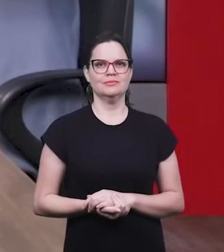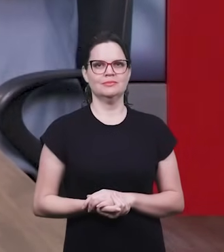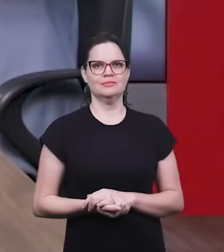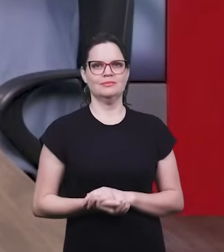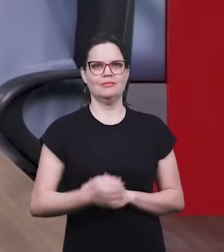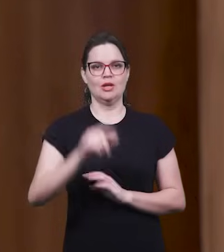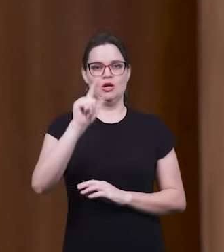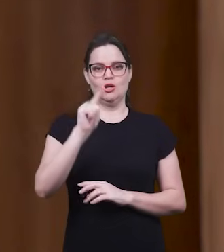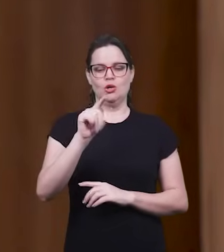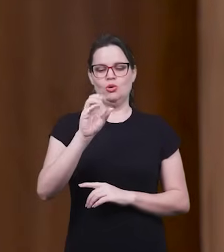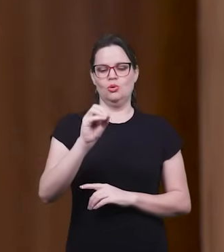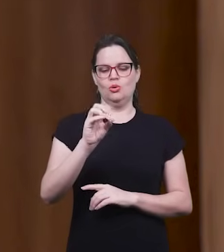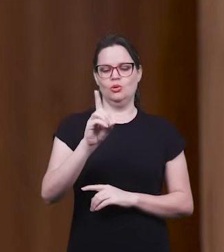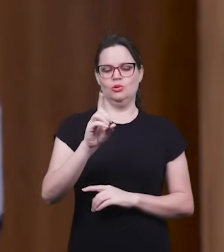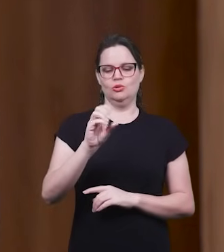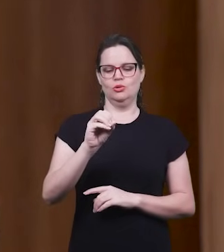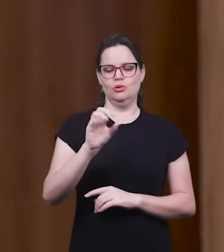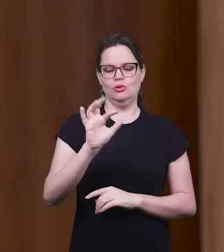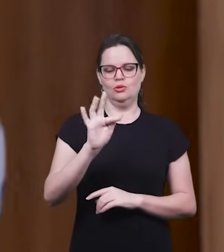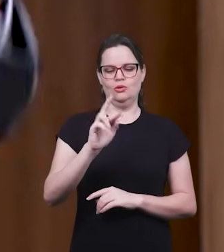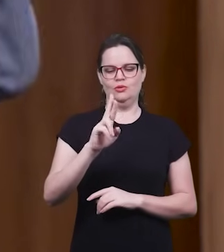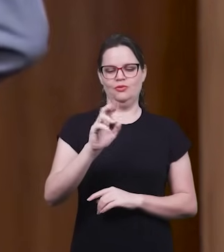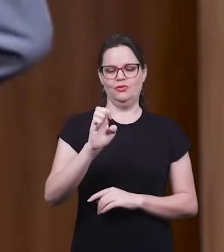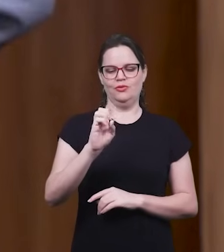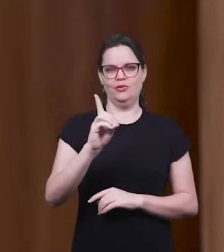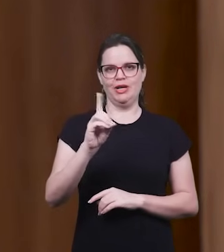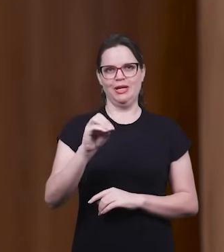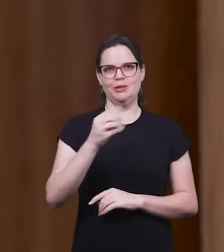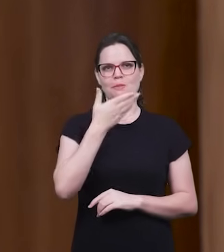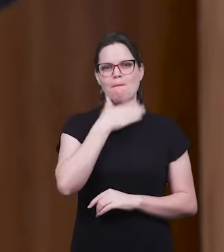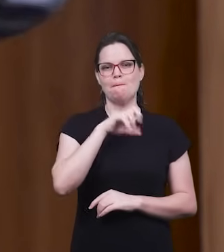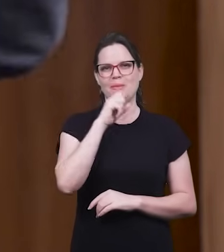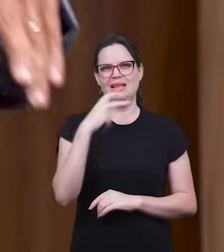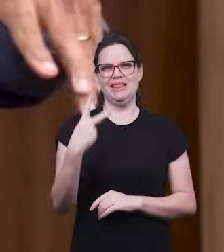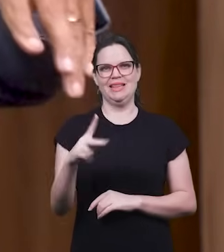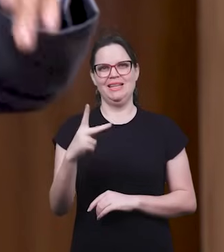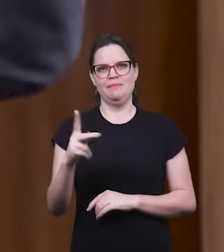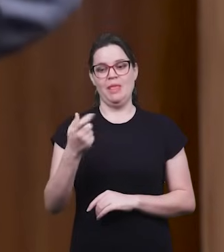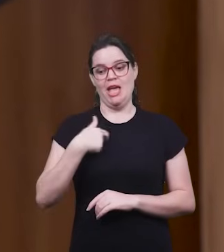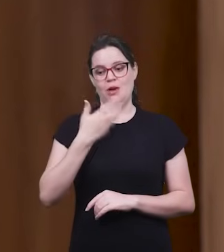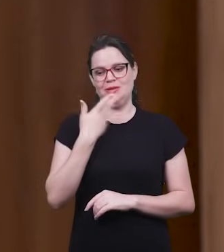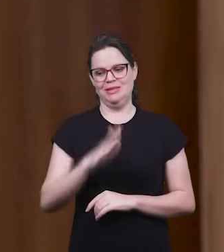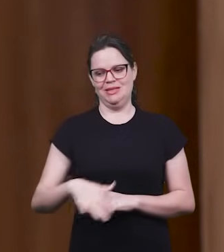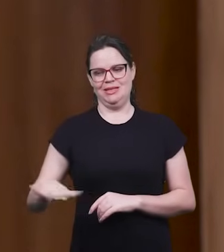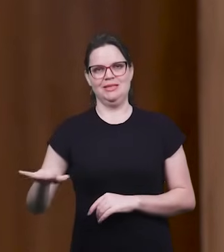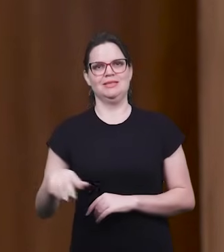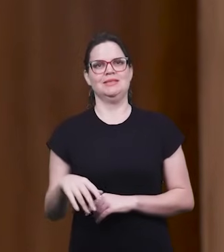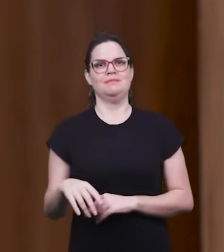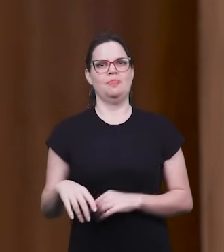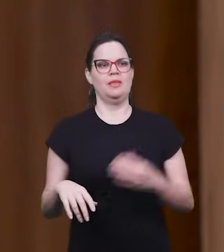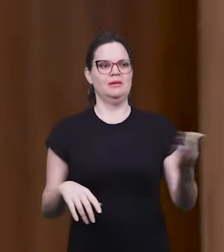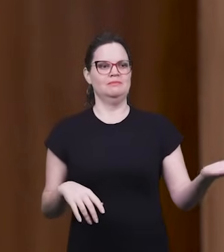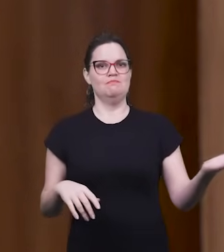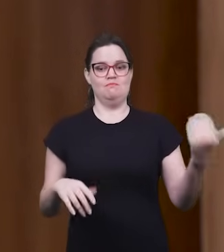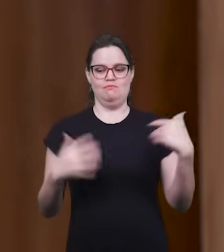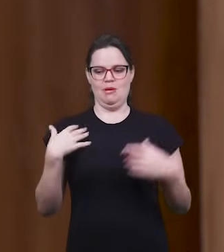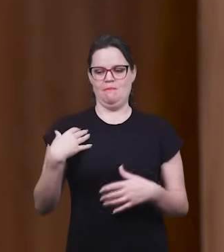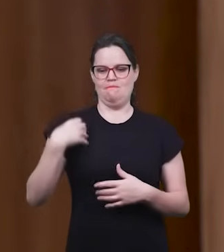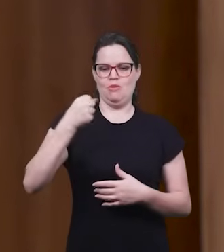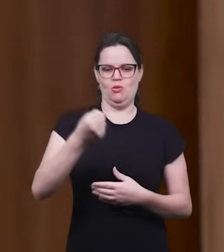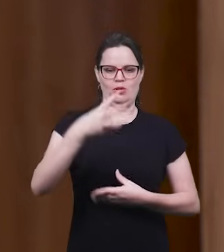o Godofredo, que era o pai de Zé Luiz, me botou uma vez, eu era menino, me botou numa charrete que ele